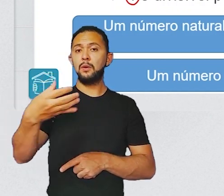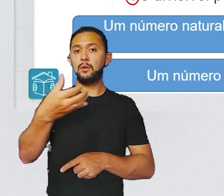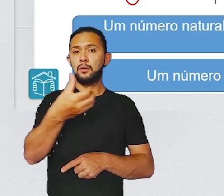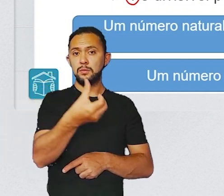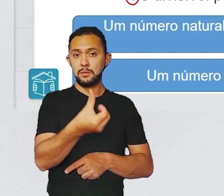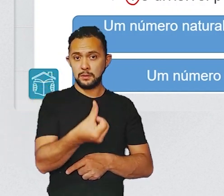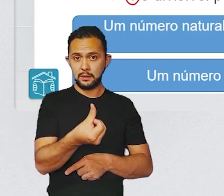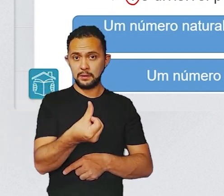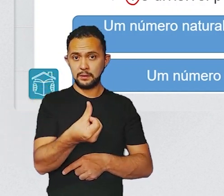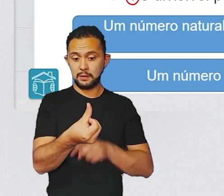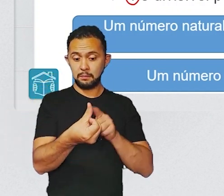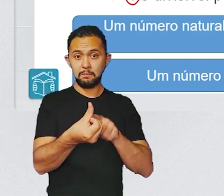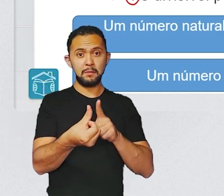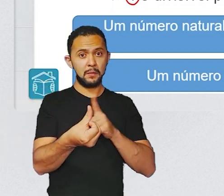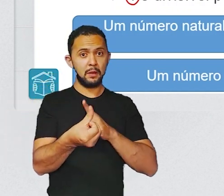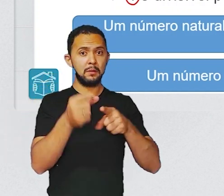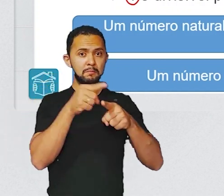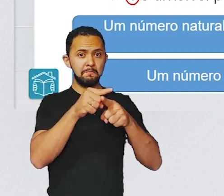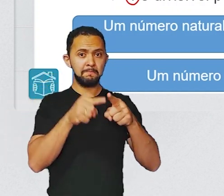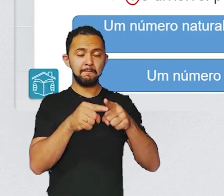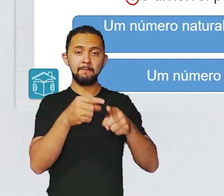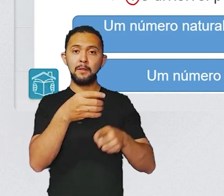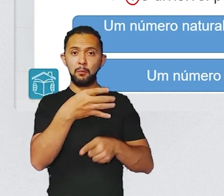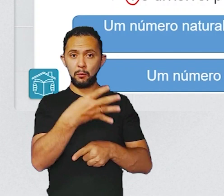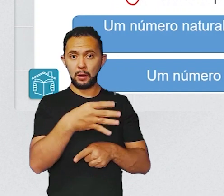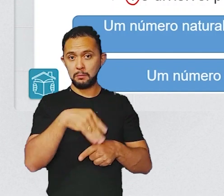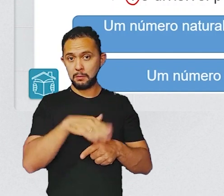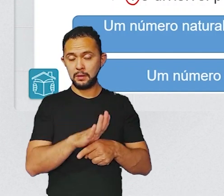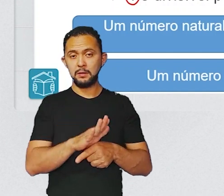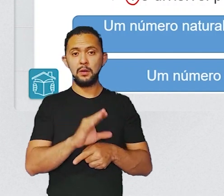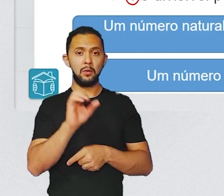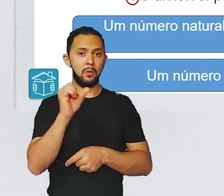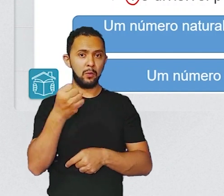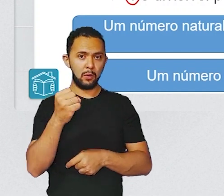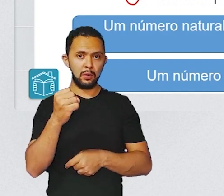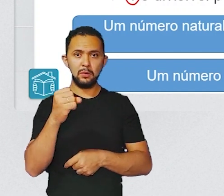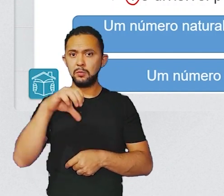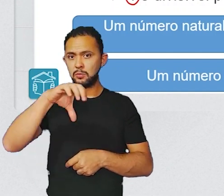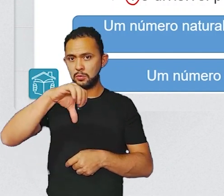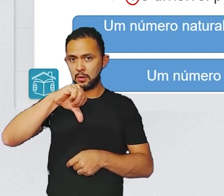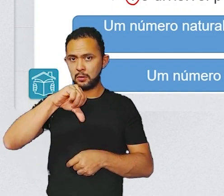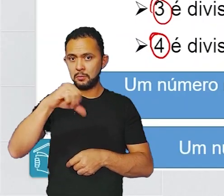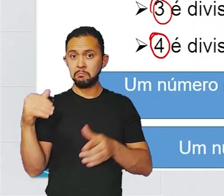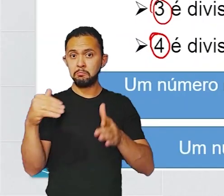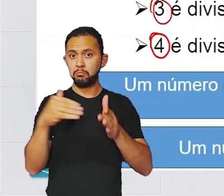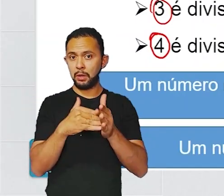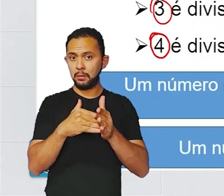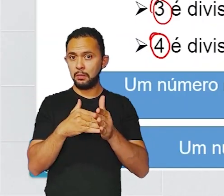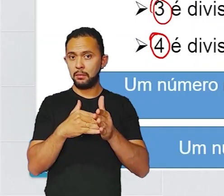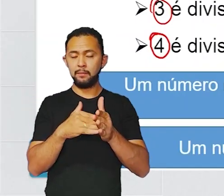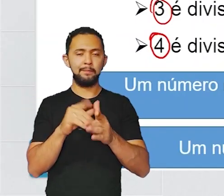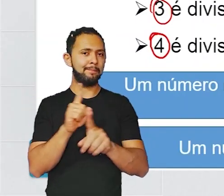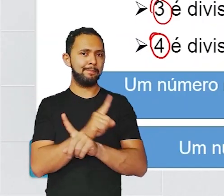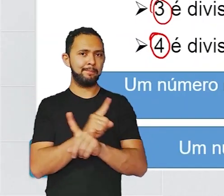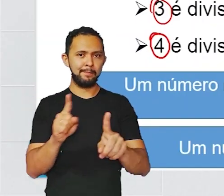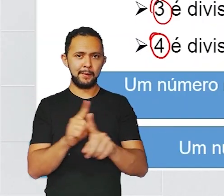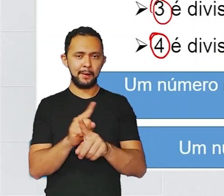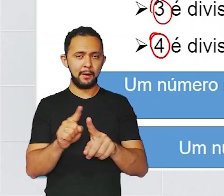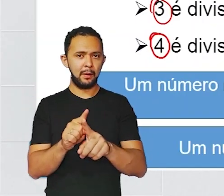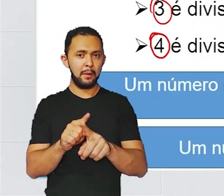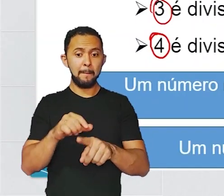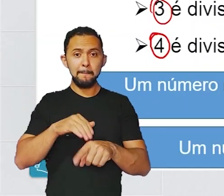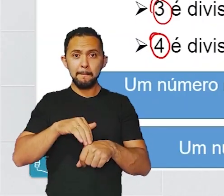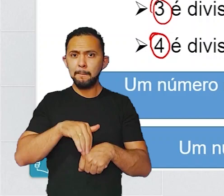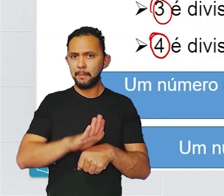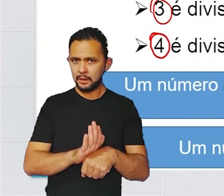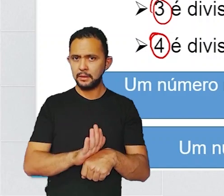né? Quem mais? O 8, o 9. Professor, para por aí. Tem outros números que são primos, são